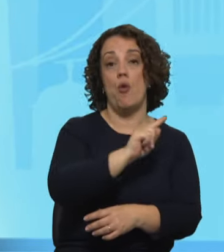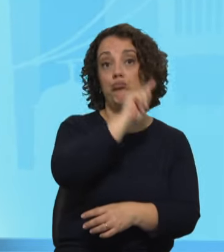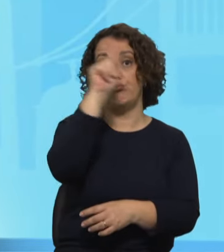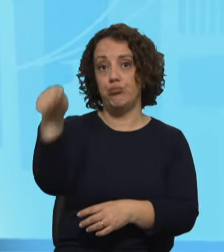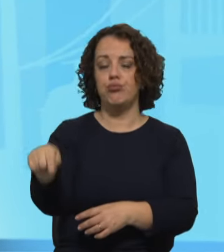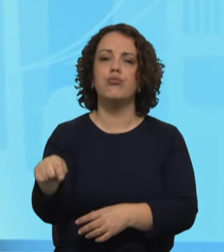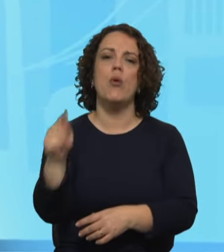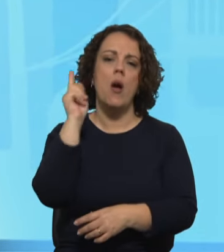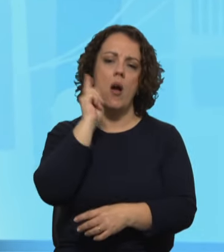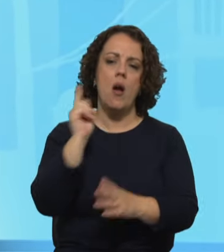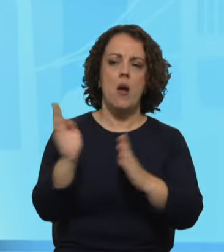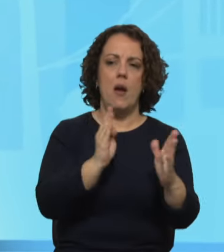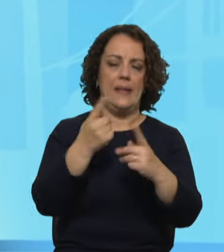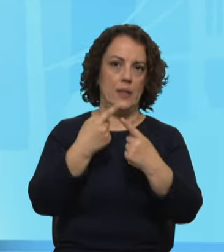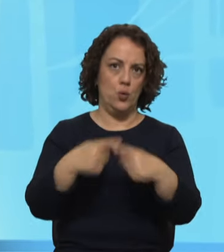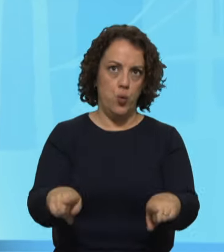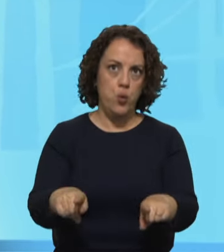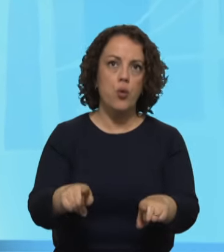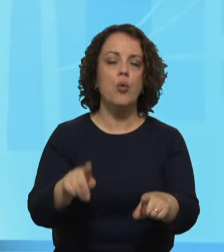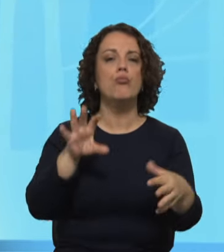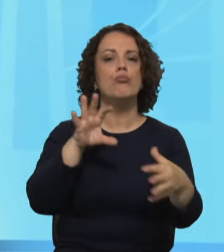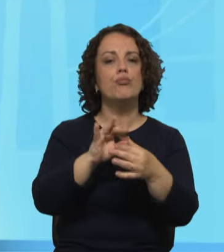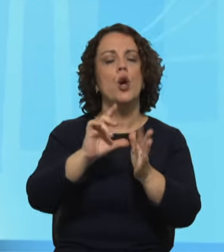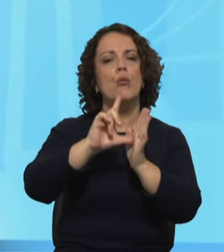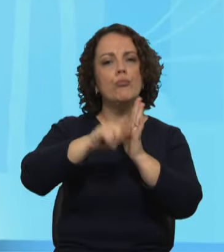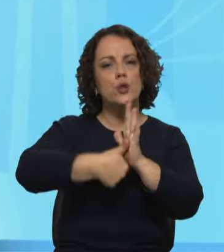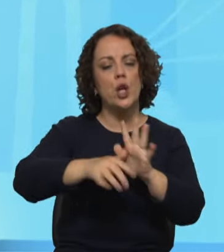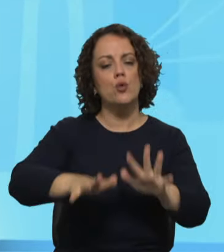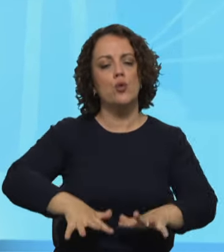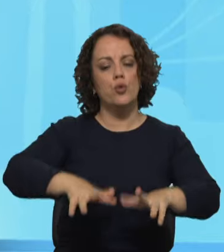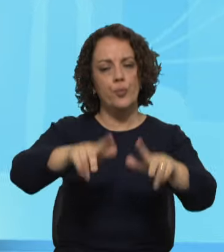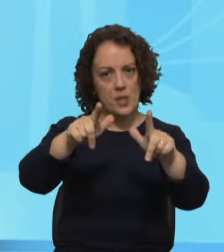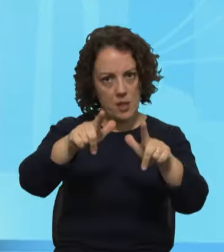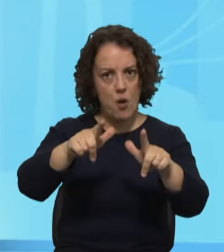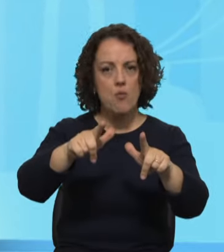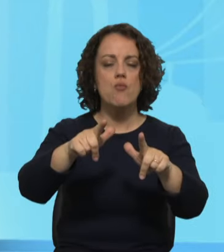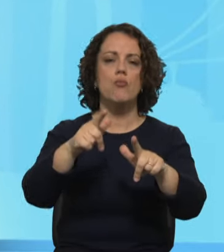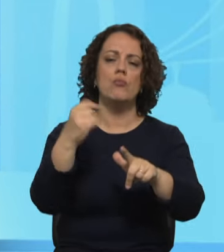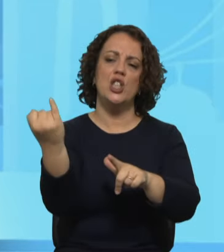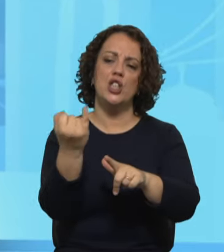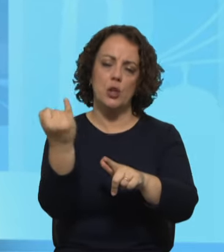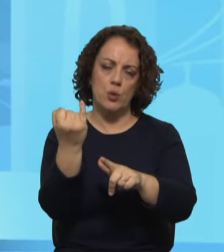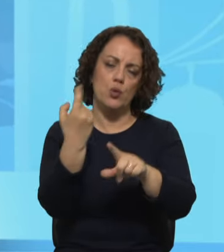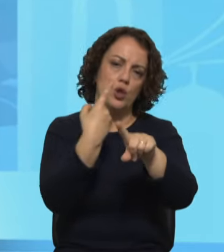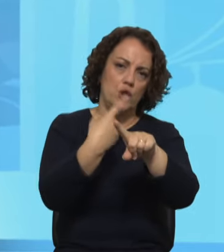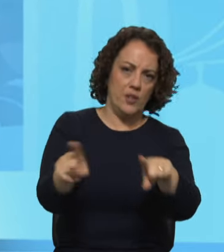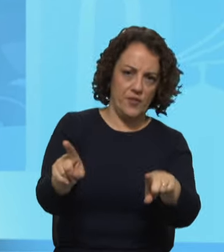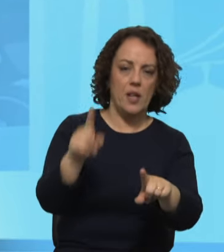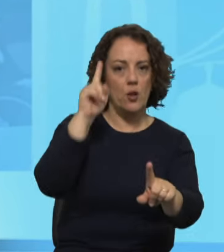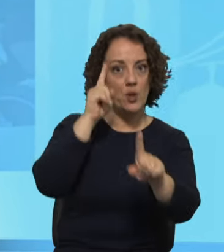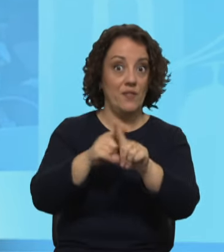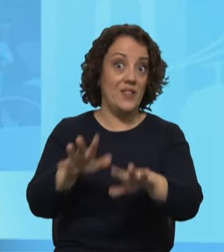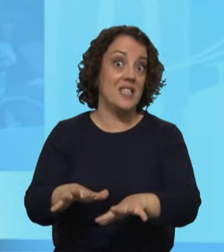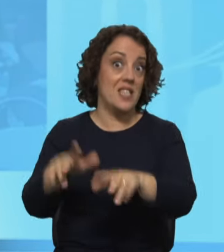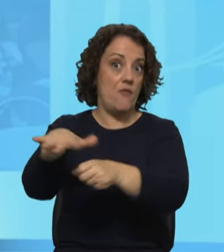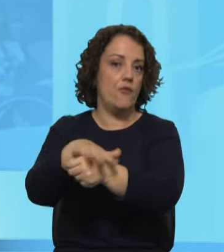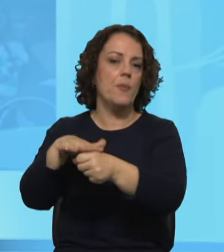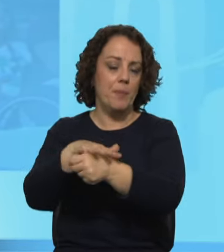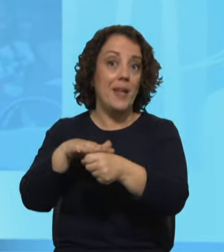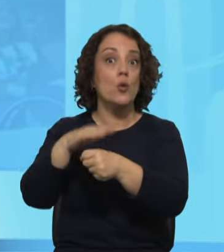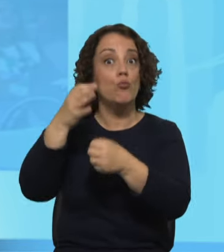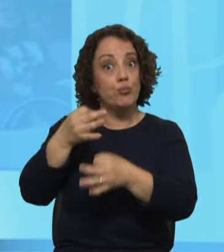e projetos de cooperação para o desenvolvimento de organizações diferentes organizações não governamentais para o desenvolvimento concretamente em